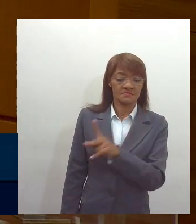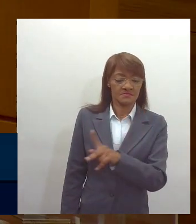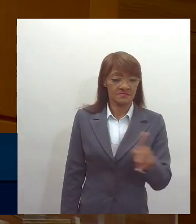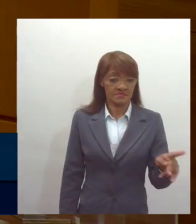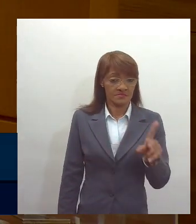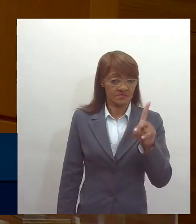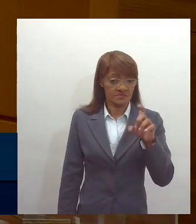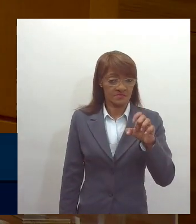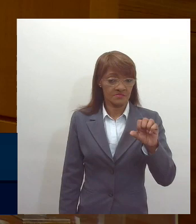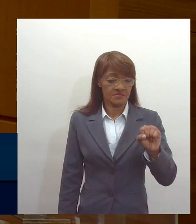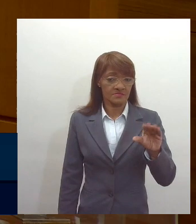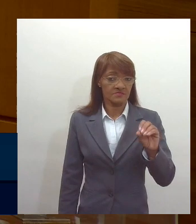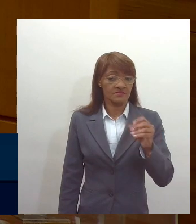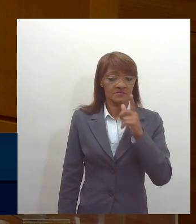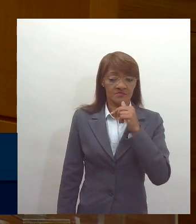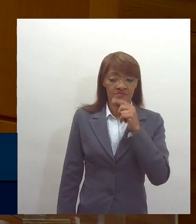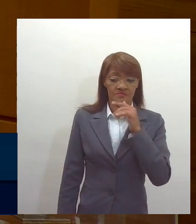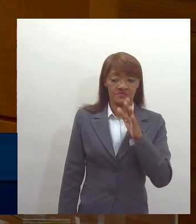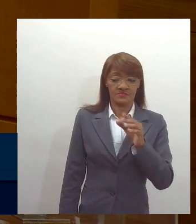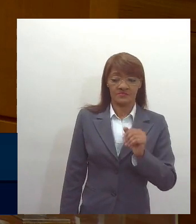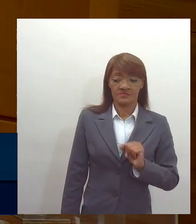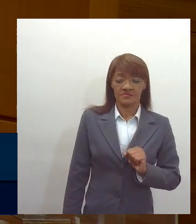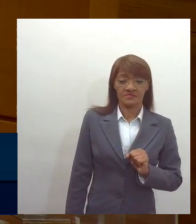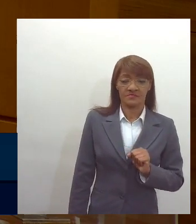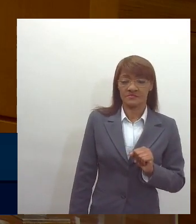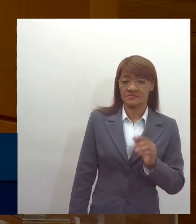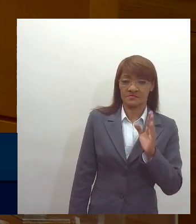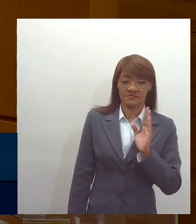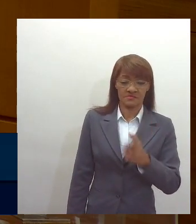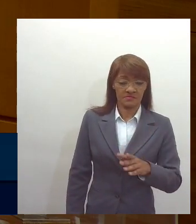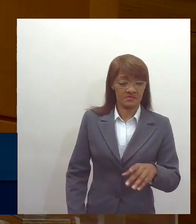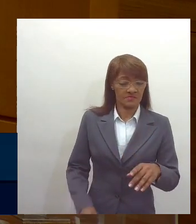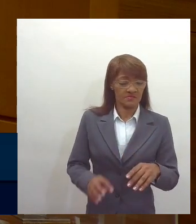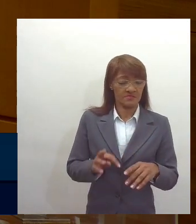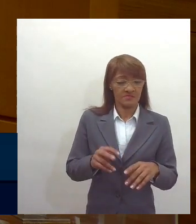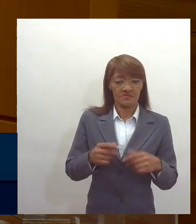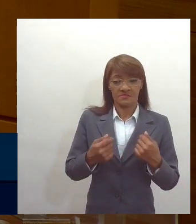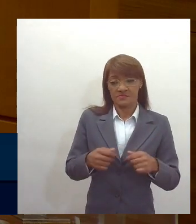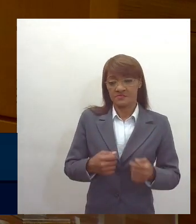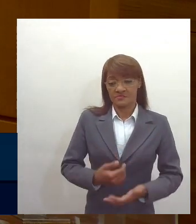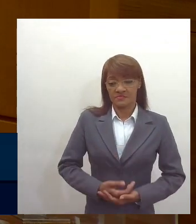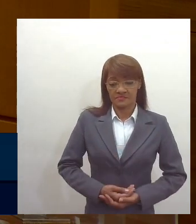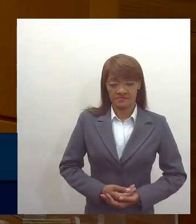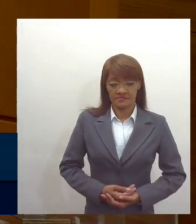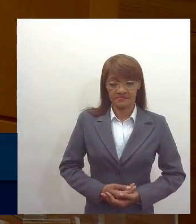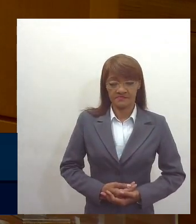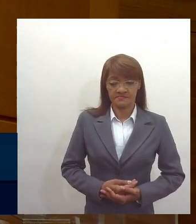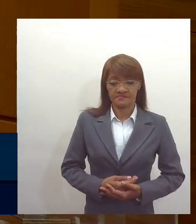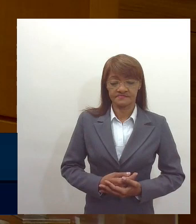investimento que é necessário para fazer essa interligação,